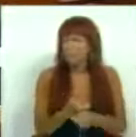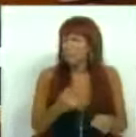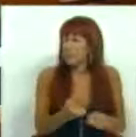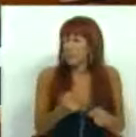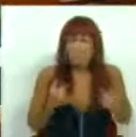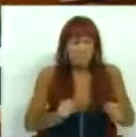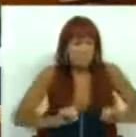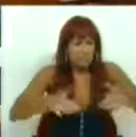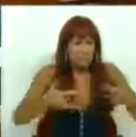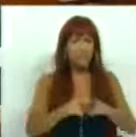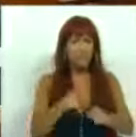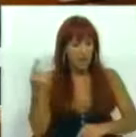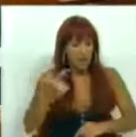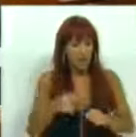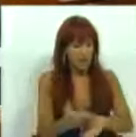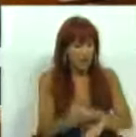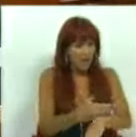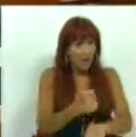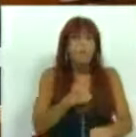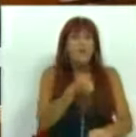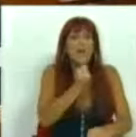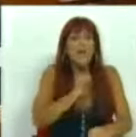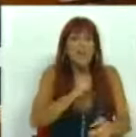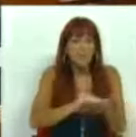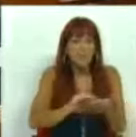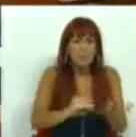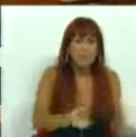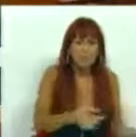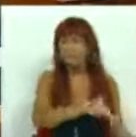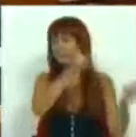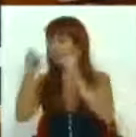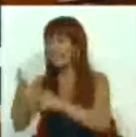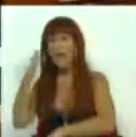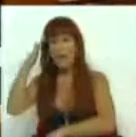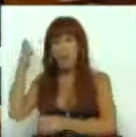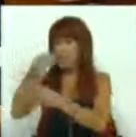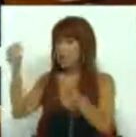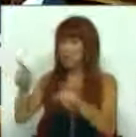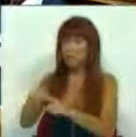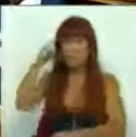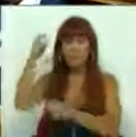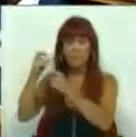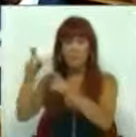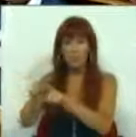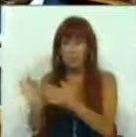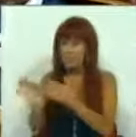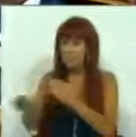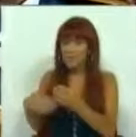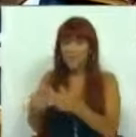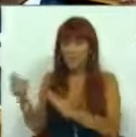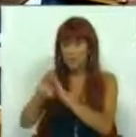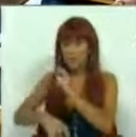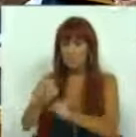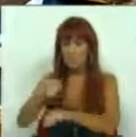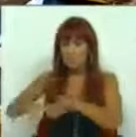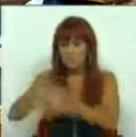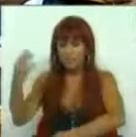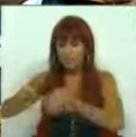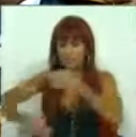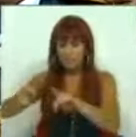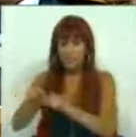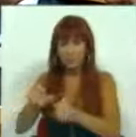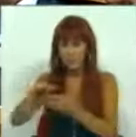numa iniciativa sobre diretivas antecipadas de vontade, por outro lado, parece ter esquecido a ponderação que caracterizava o regime de eficácia